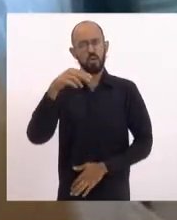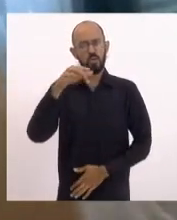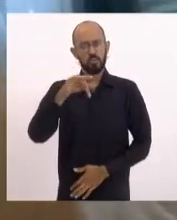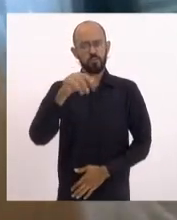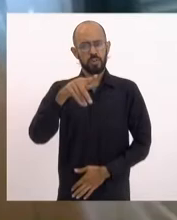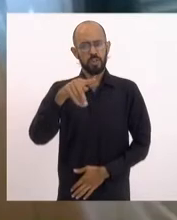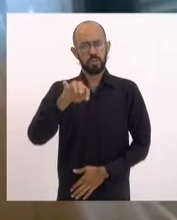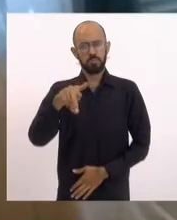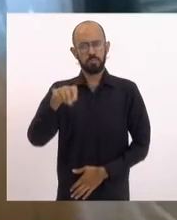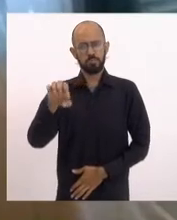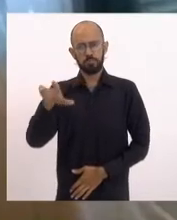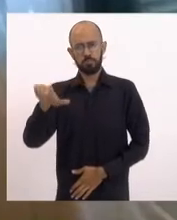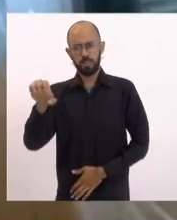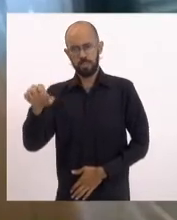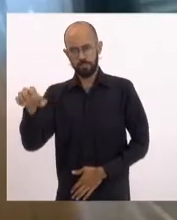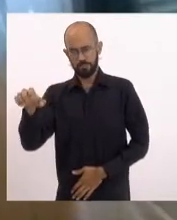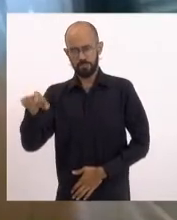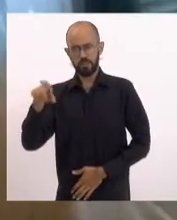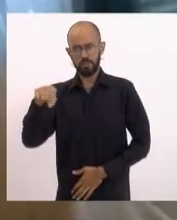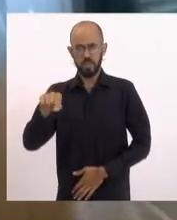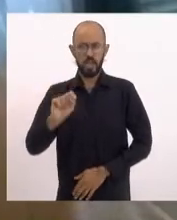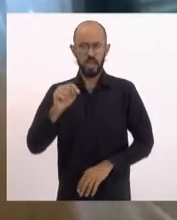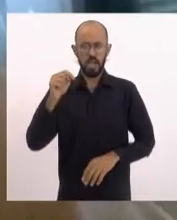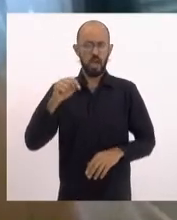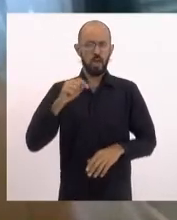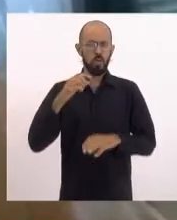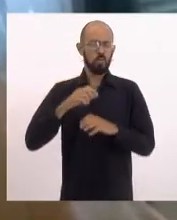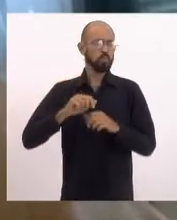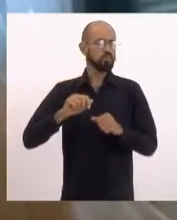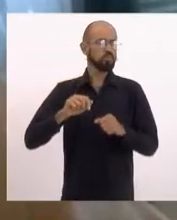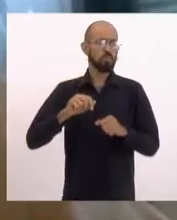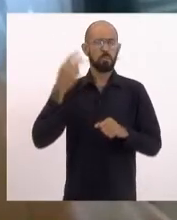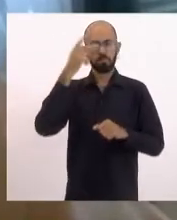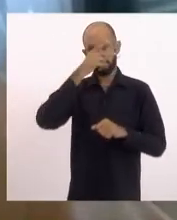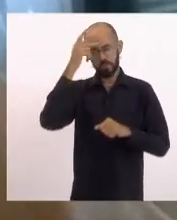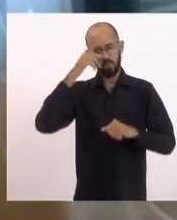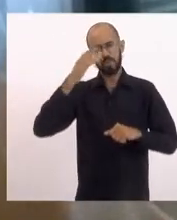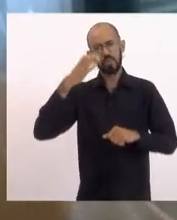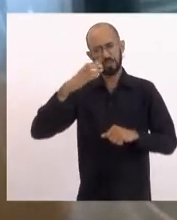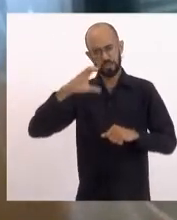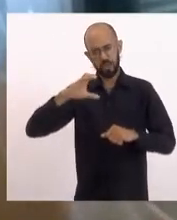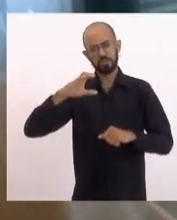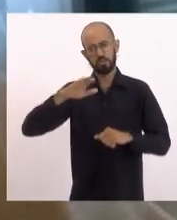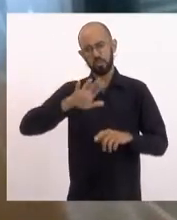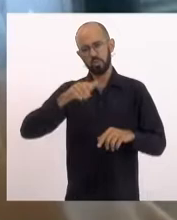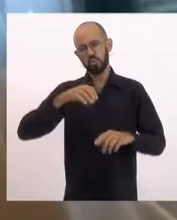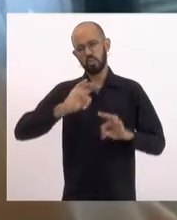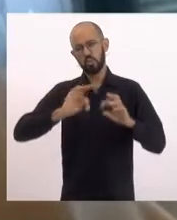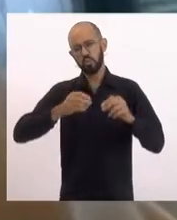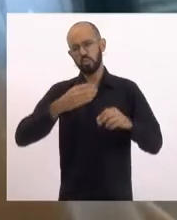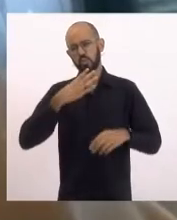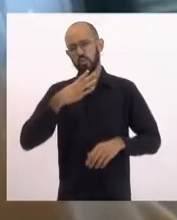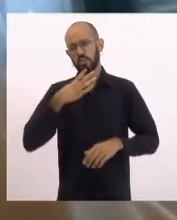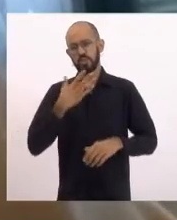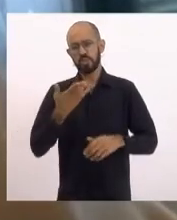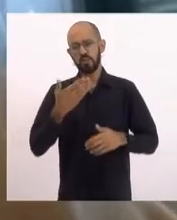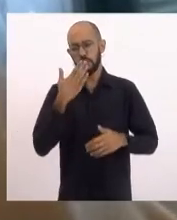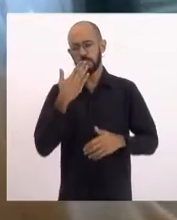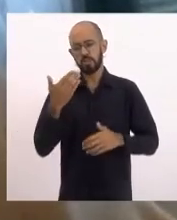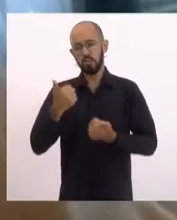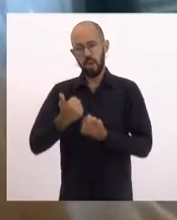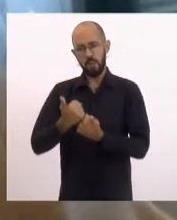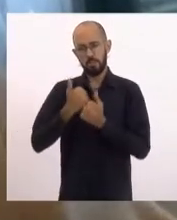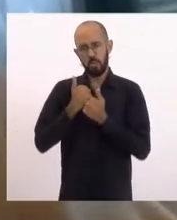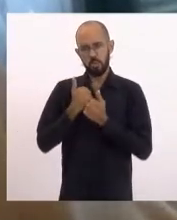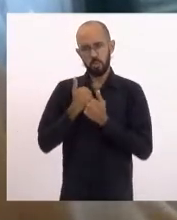conhecido. Então, era essa a justificativa. Eu peço apoio de todos os deputados e deputadas, porque está na hora